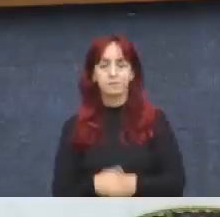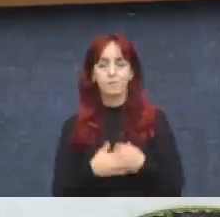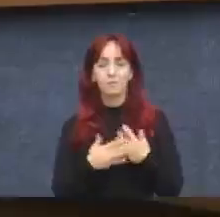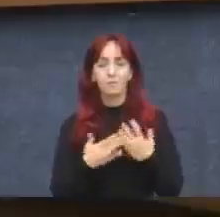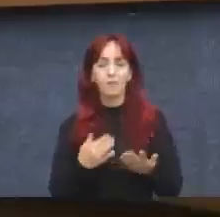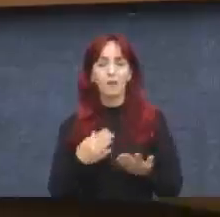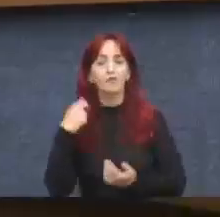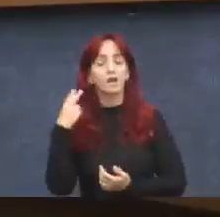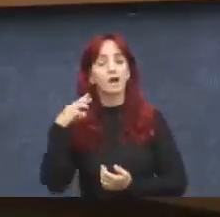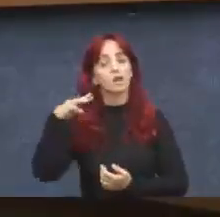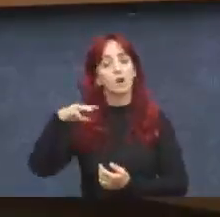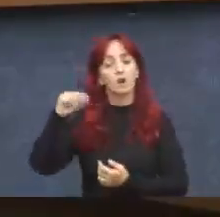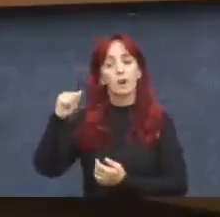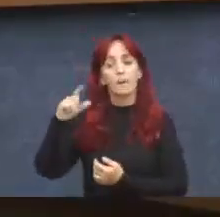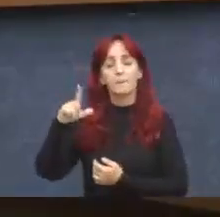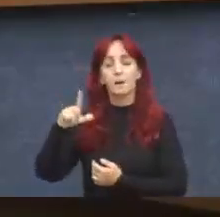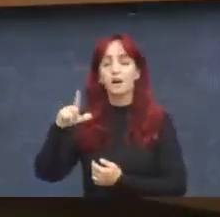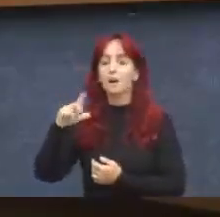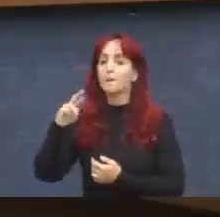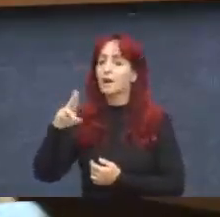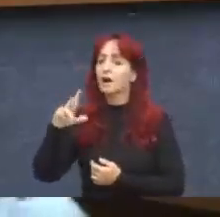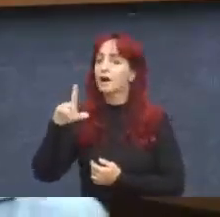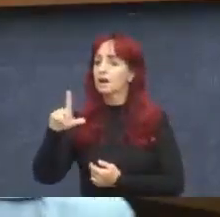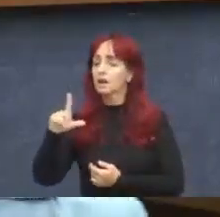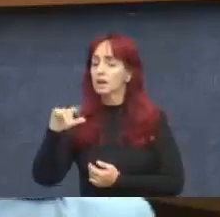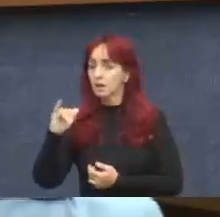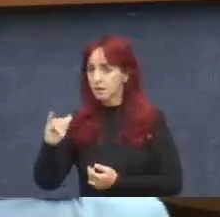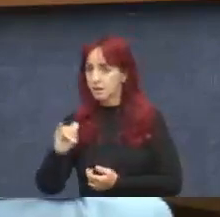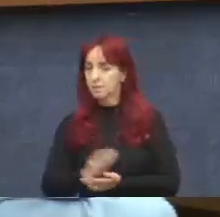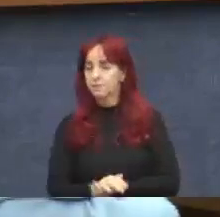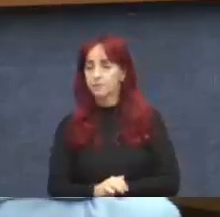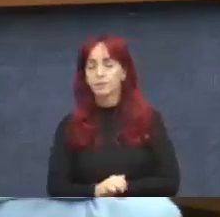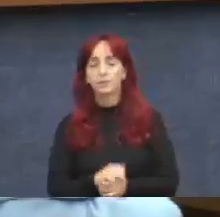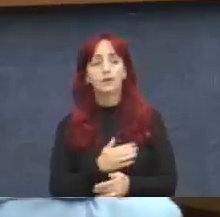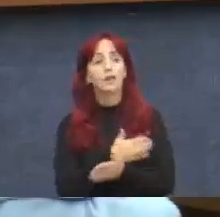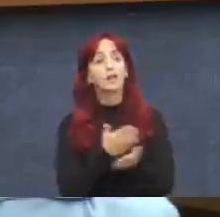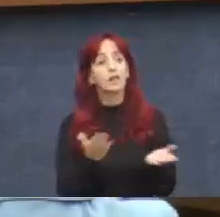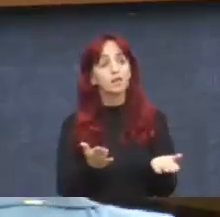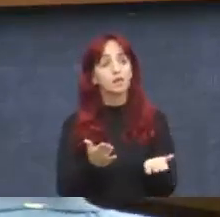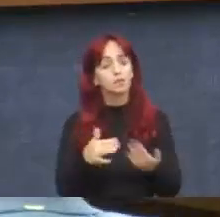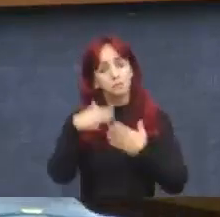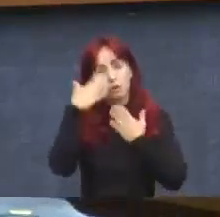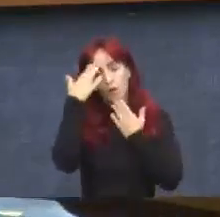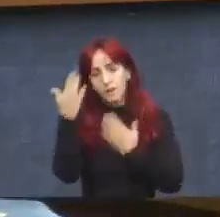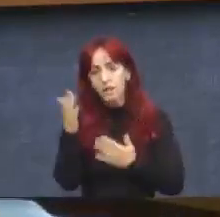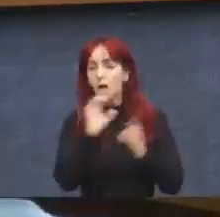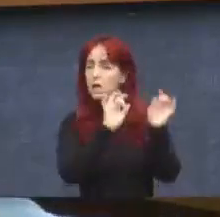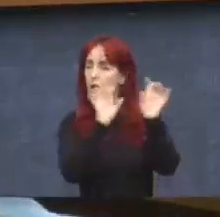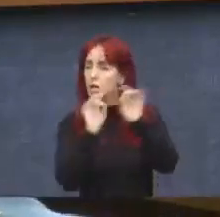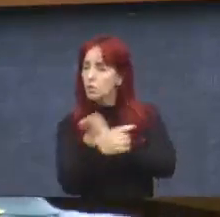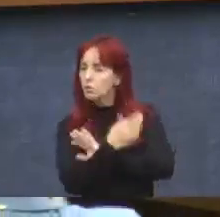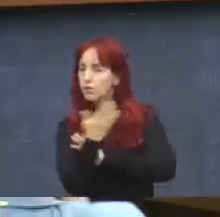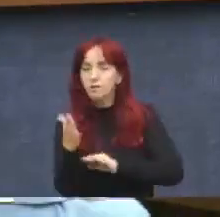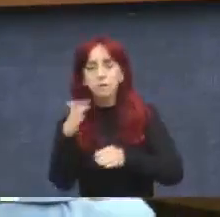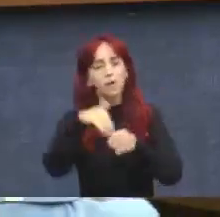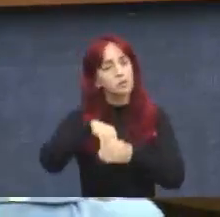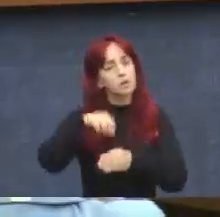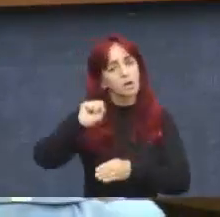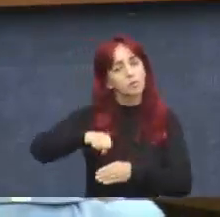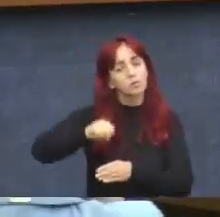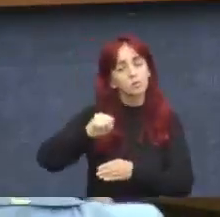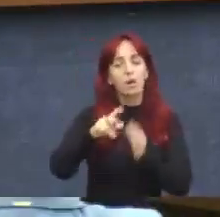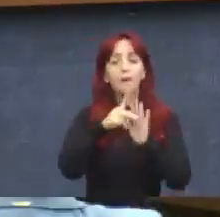Pessoal, muito obrigada, viu, a cada um de vocês que votaram sim nesse projeto.